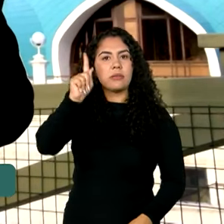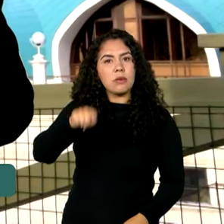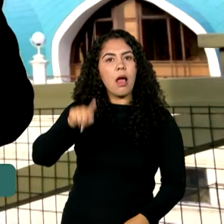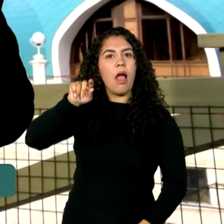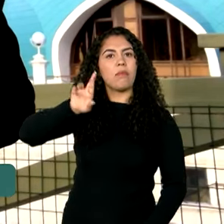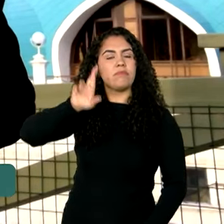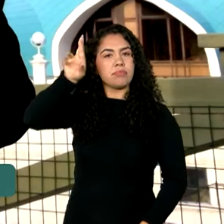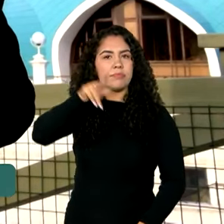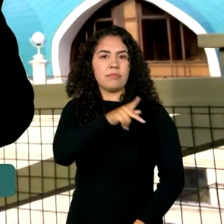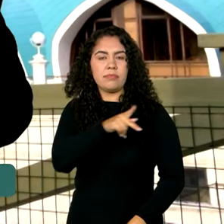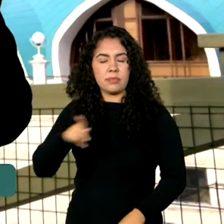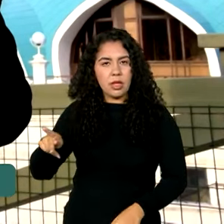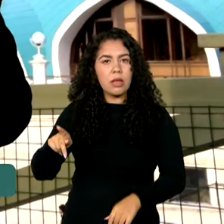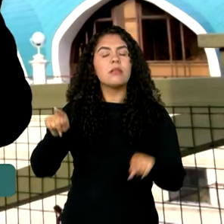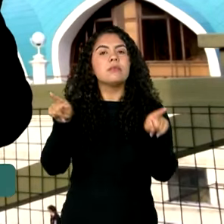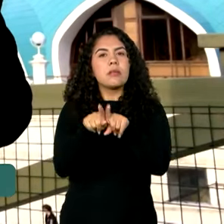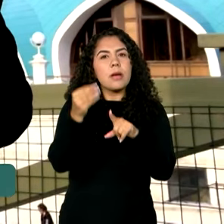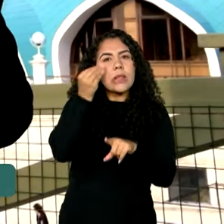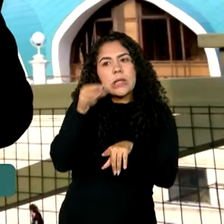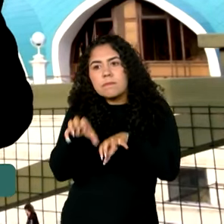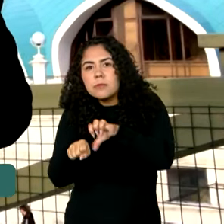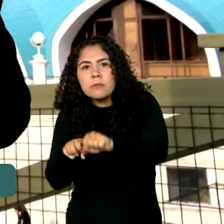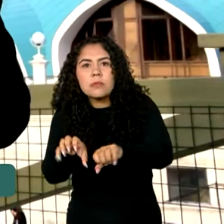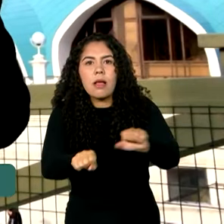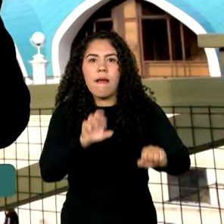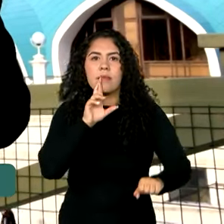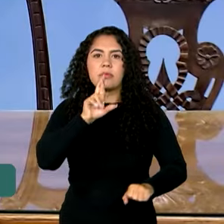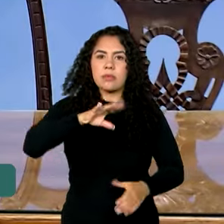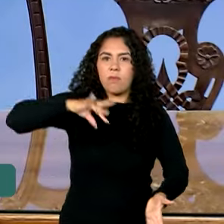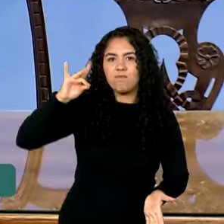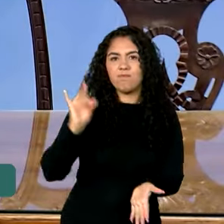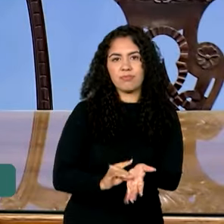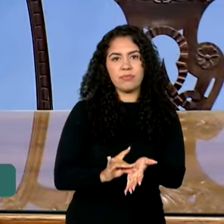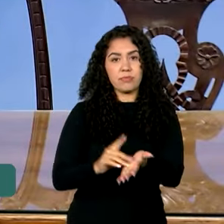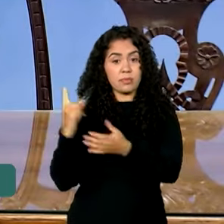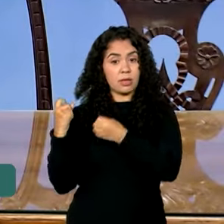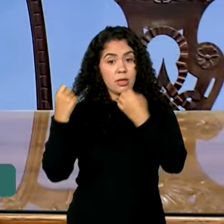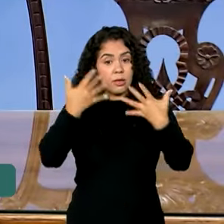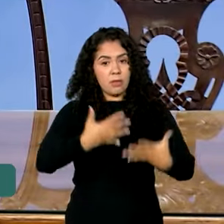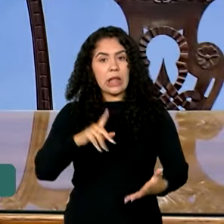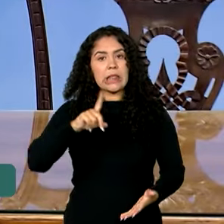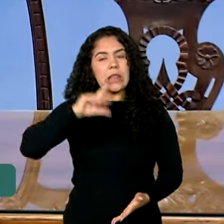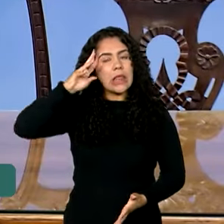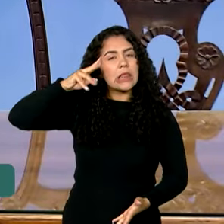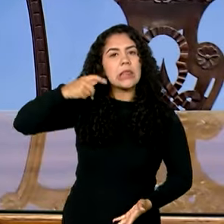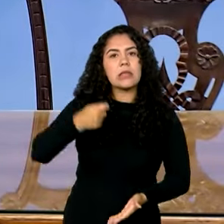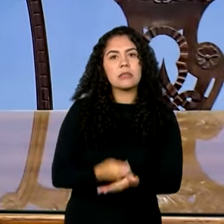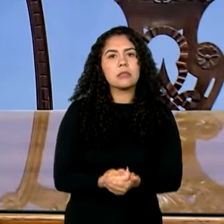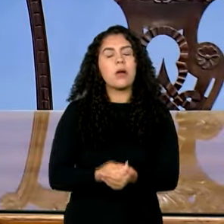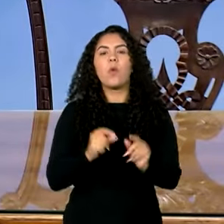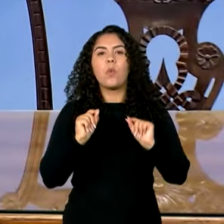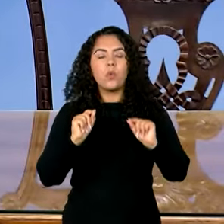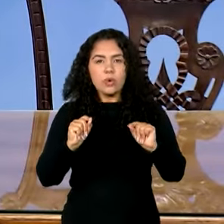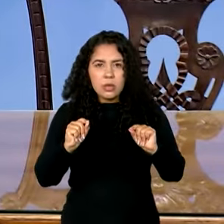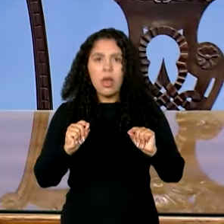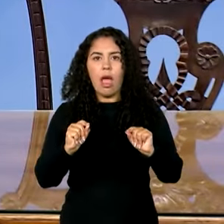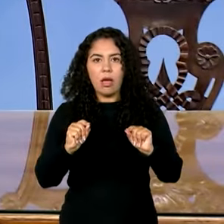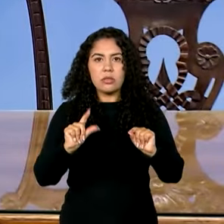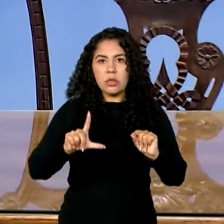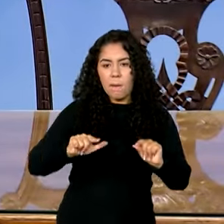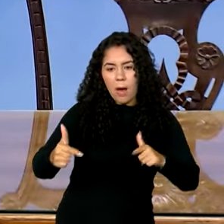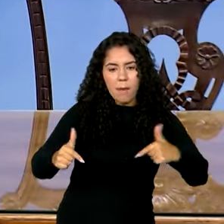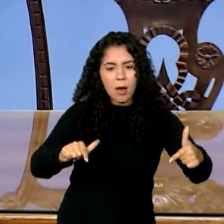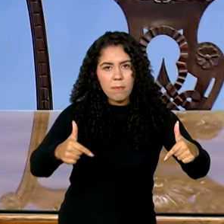rotativa e vai buscar ainda mais resultados concretos. Há uma decisão de concentrar as atividades